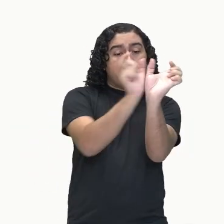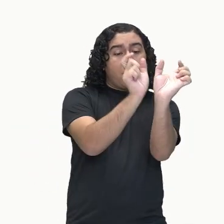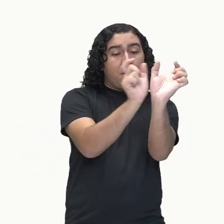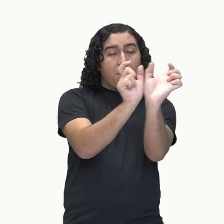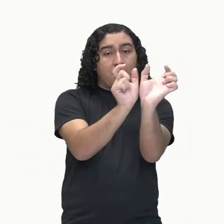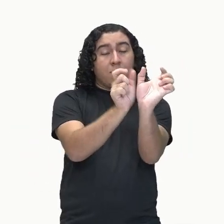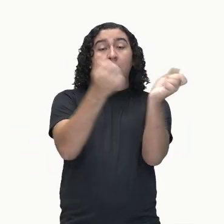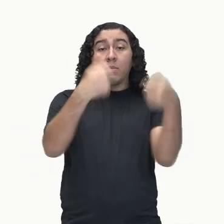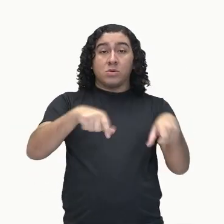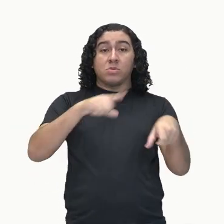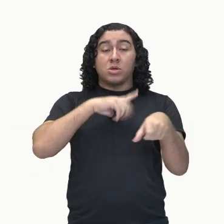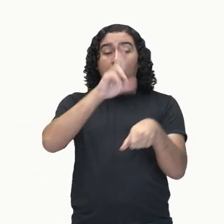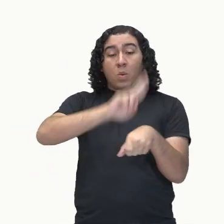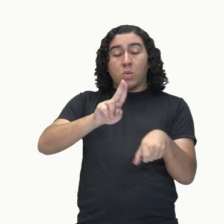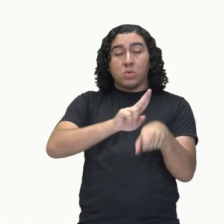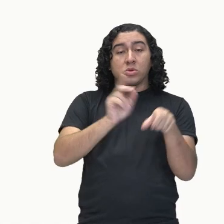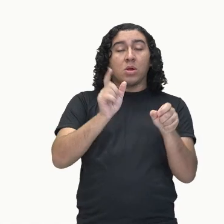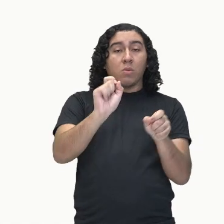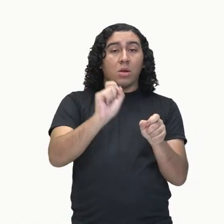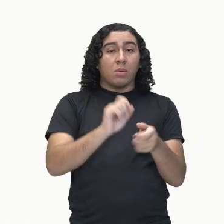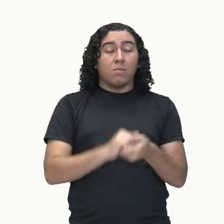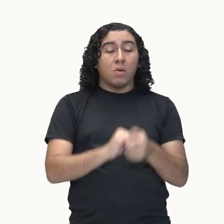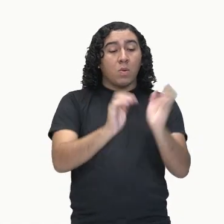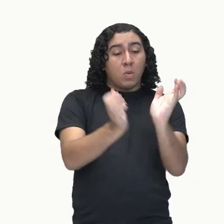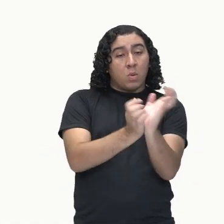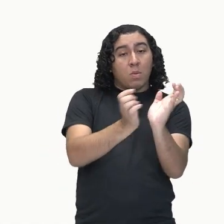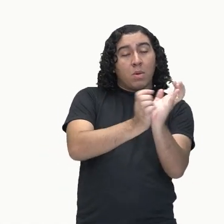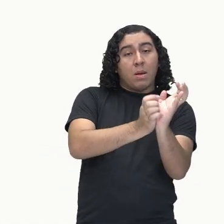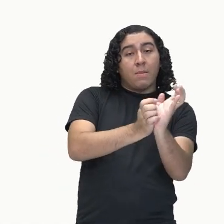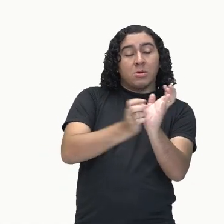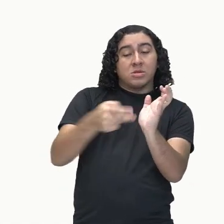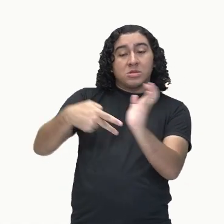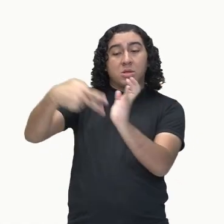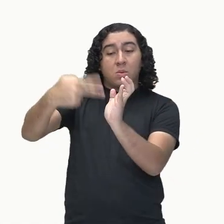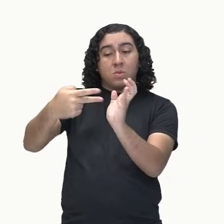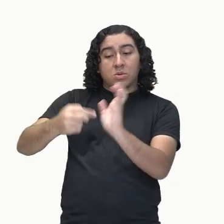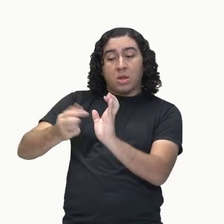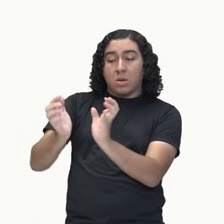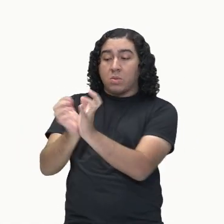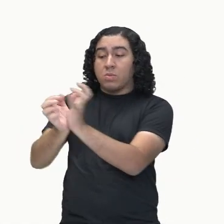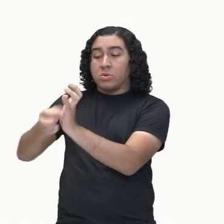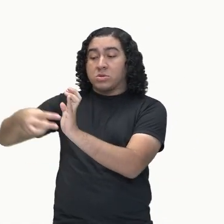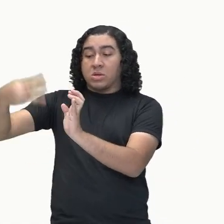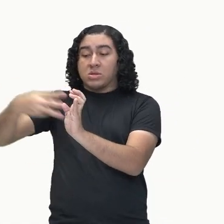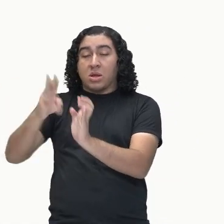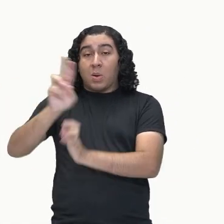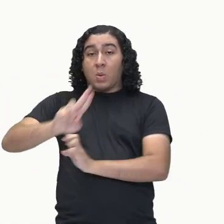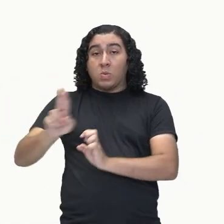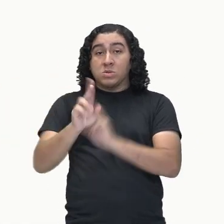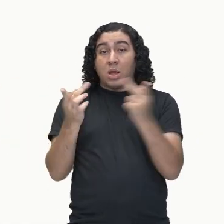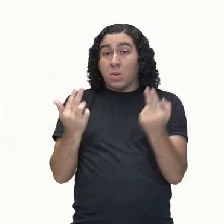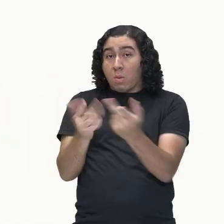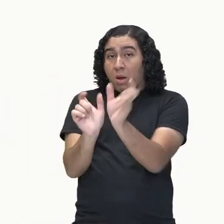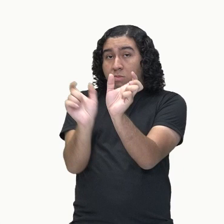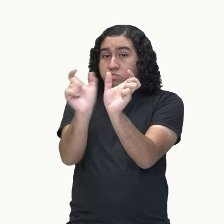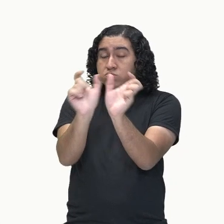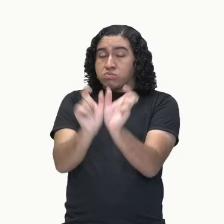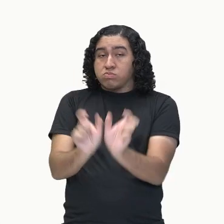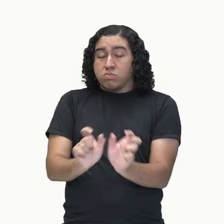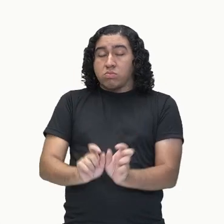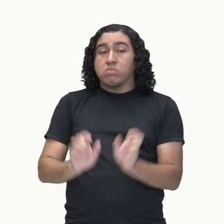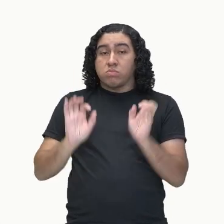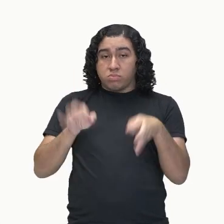da segunda e os verbos da terceira conjugação as mesmas desinências